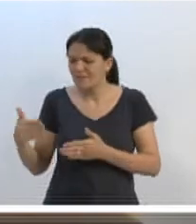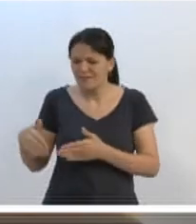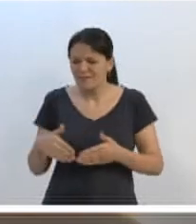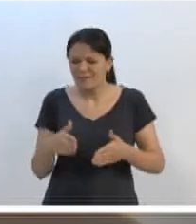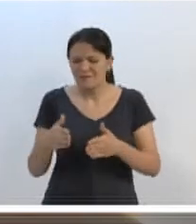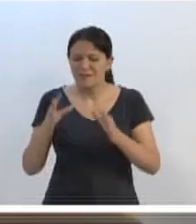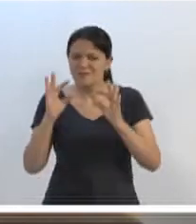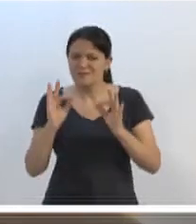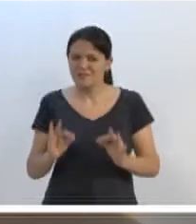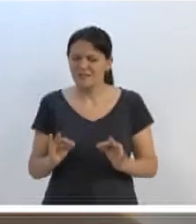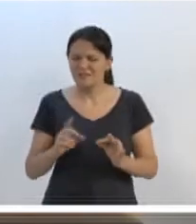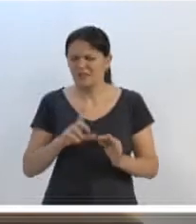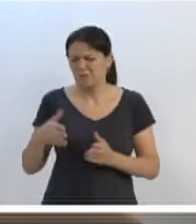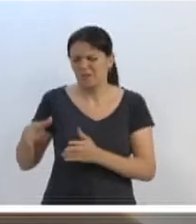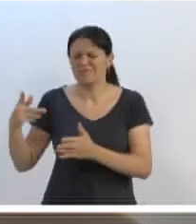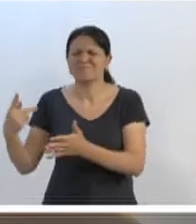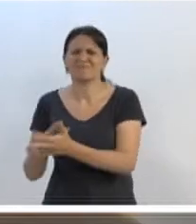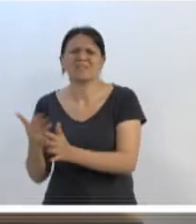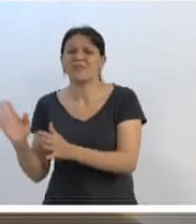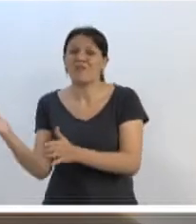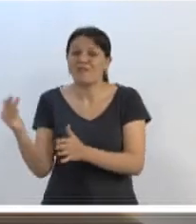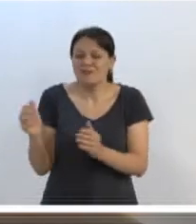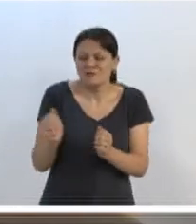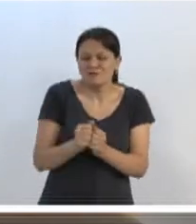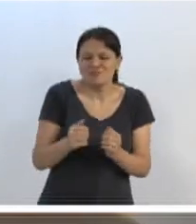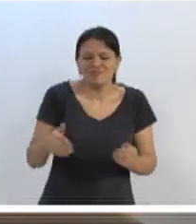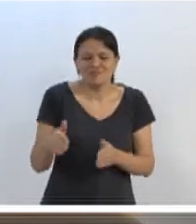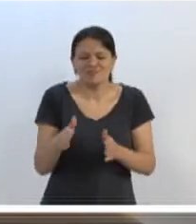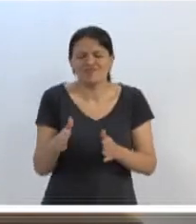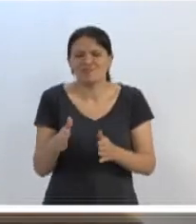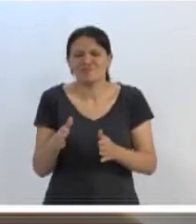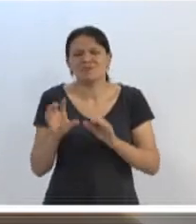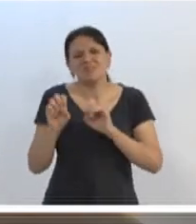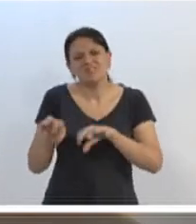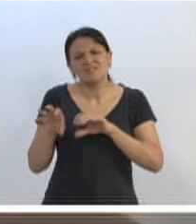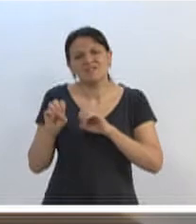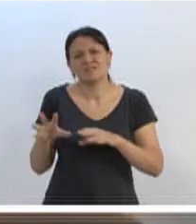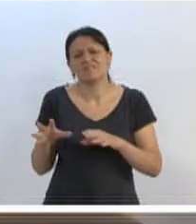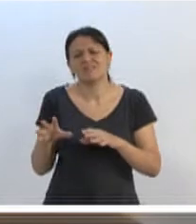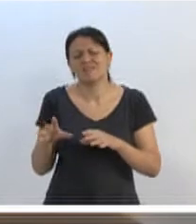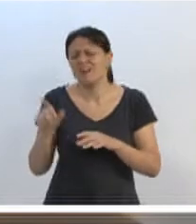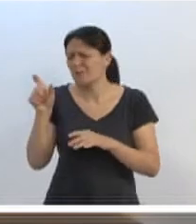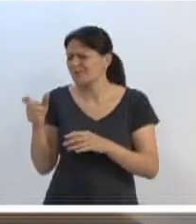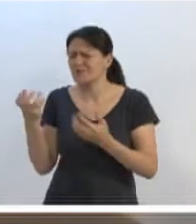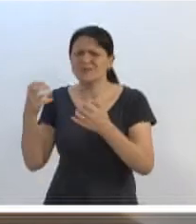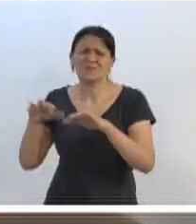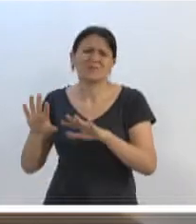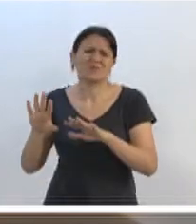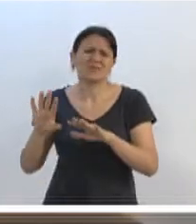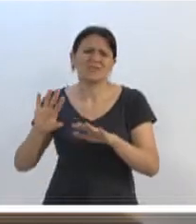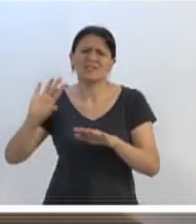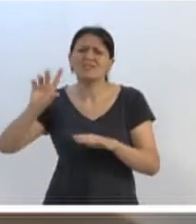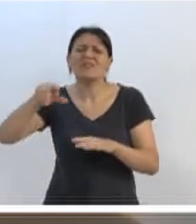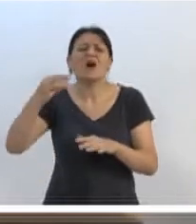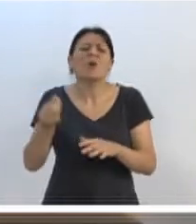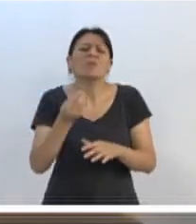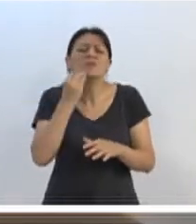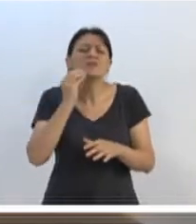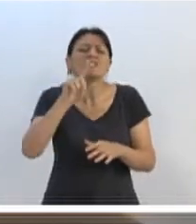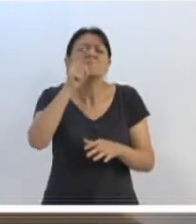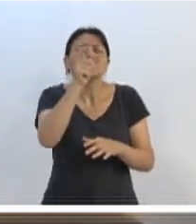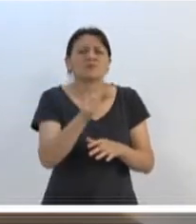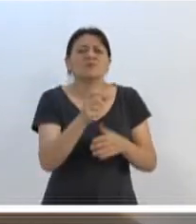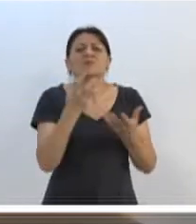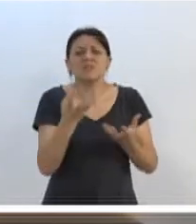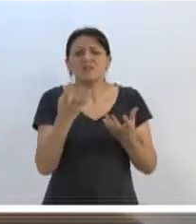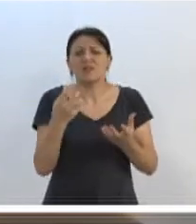não deixar entrar em caminhos errados. Se não quiser dar, estender essa mão, dê oportunidade para as outras pessoas que querem fazer